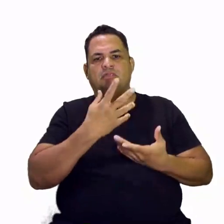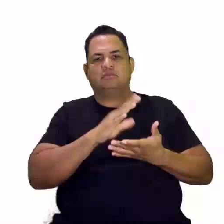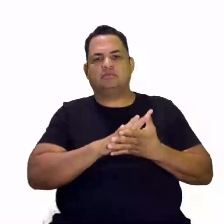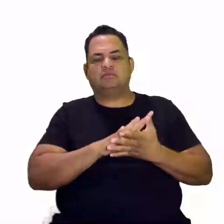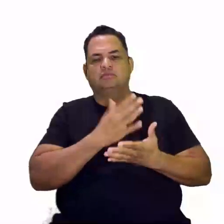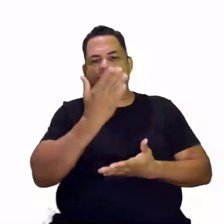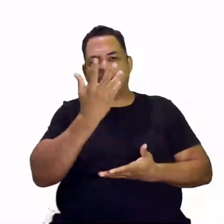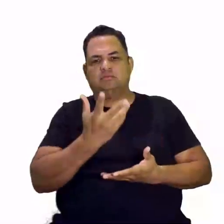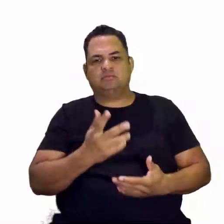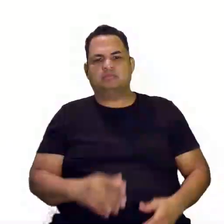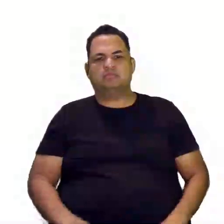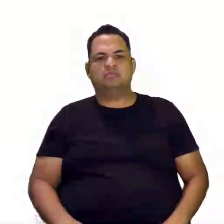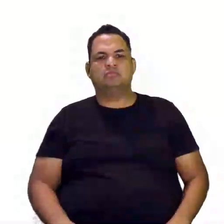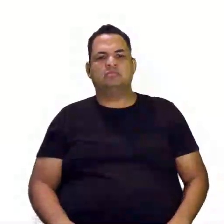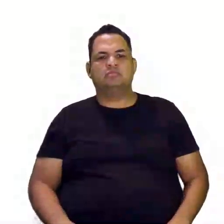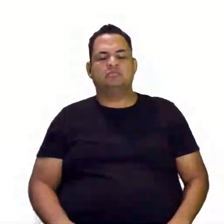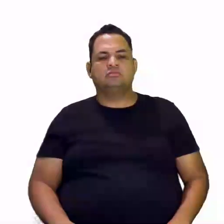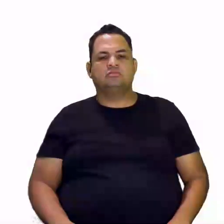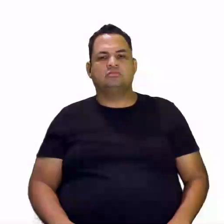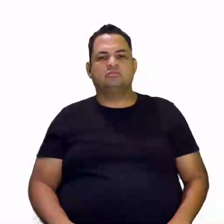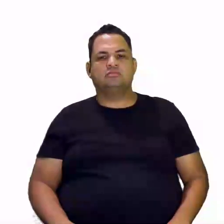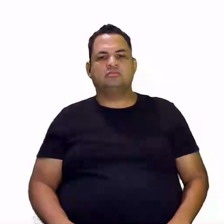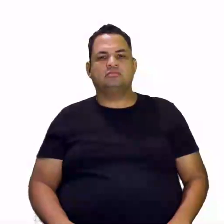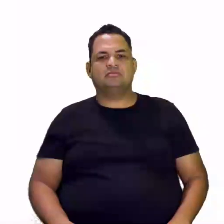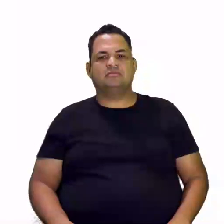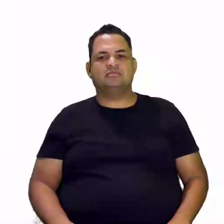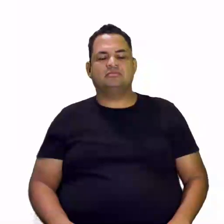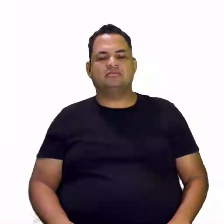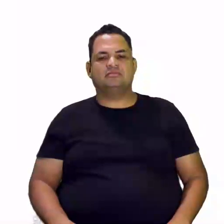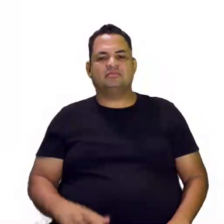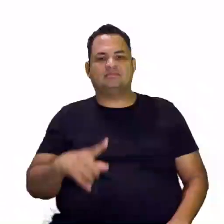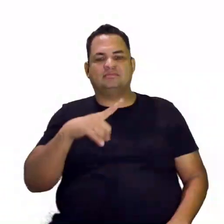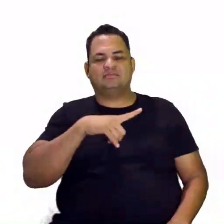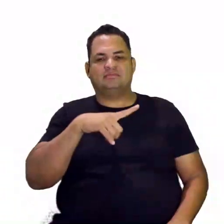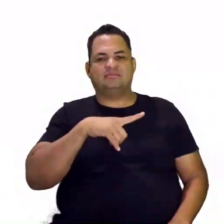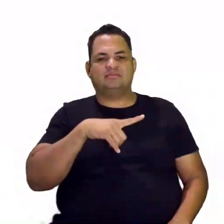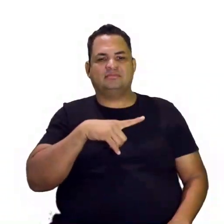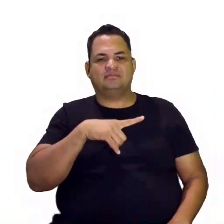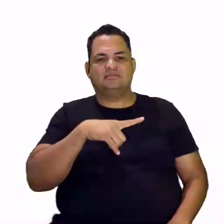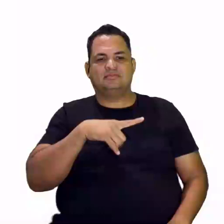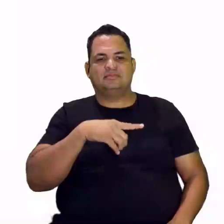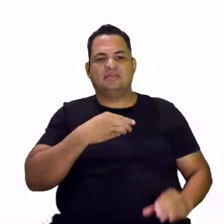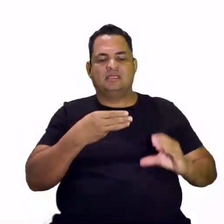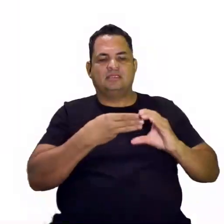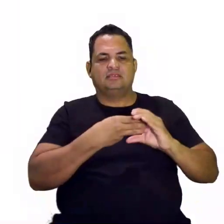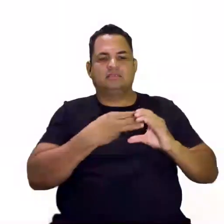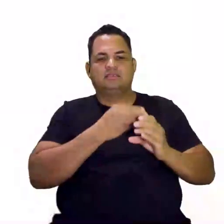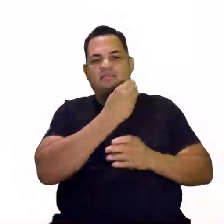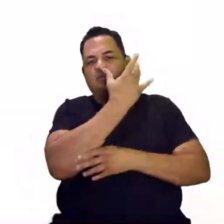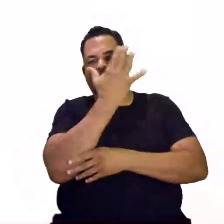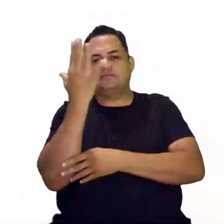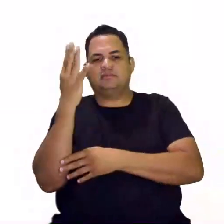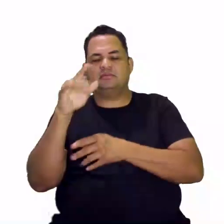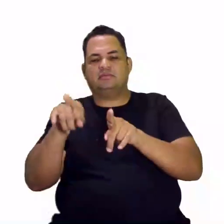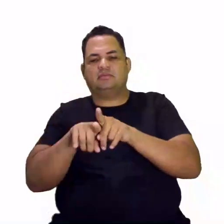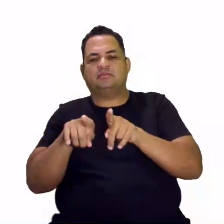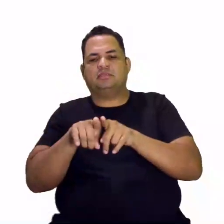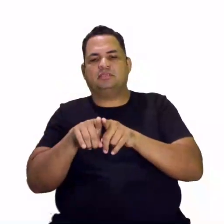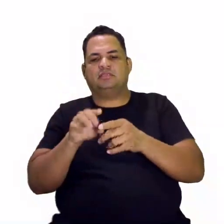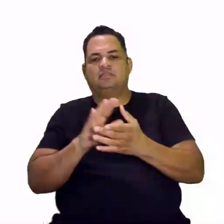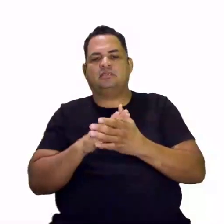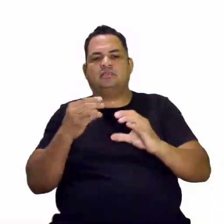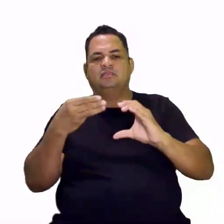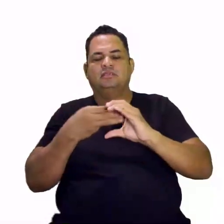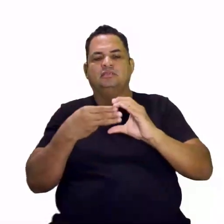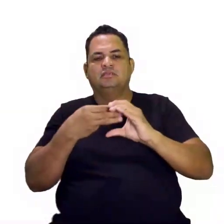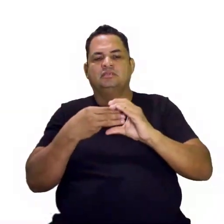abaixo. Na verdade, nas figuras, né? Porque nós temos a célula vegetal e a célula animal. Vou